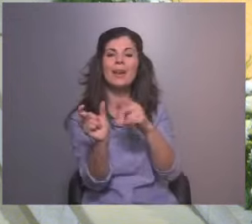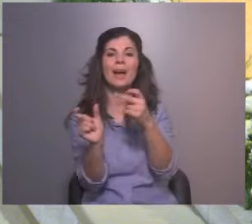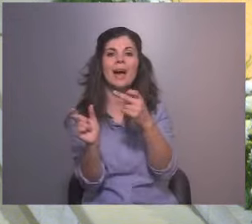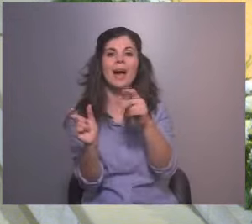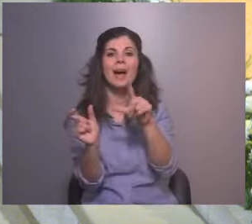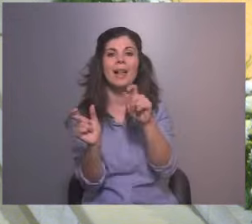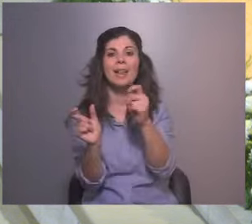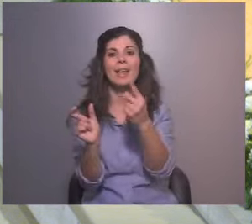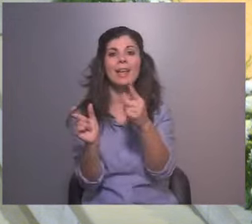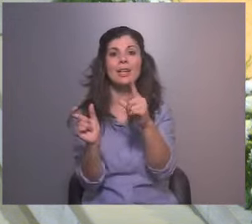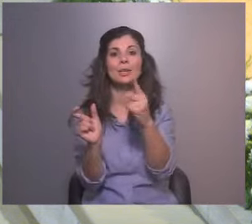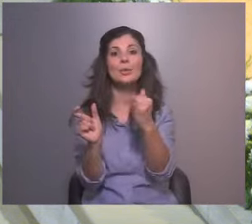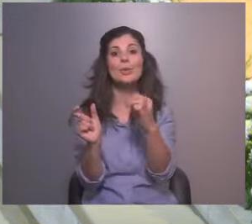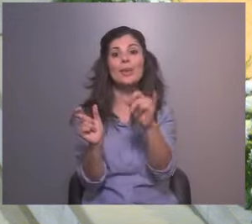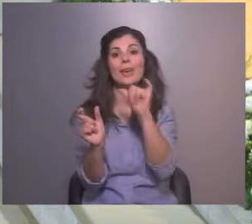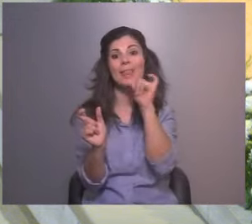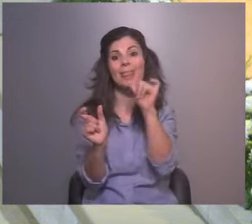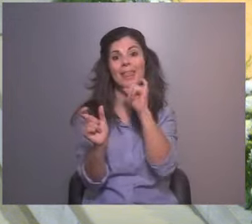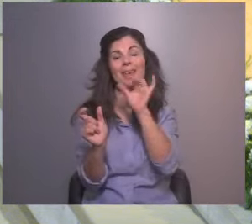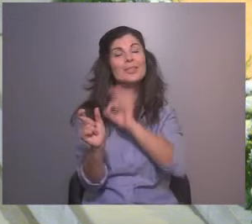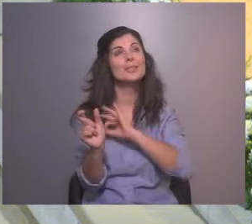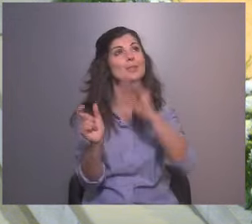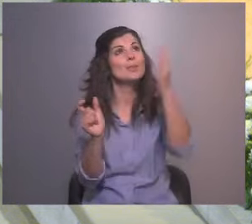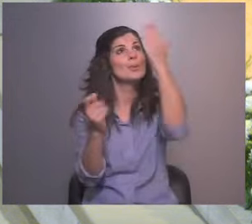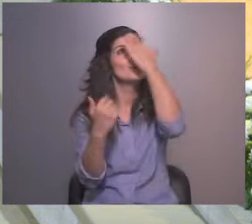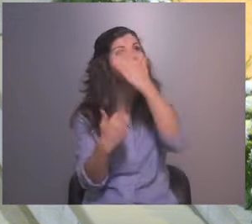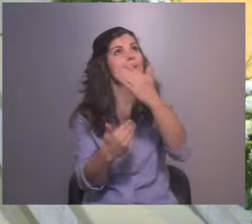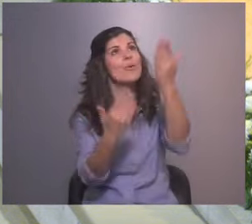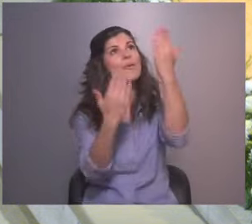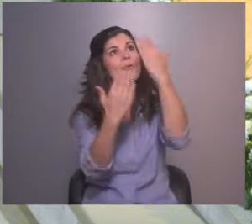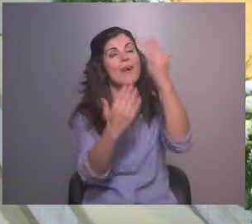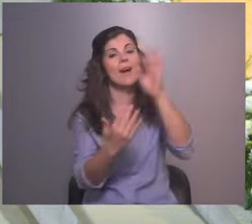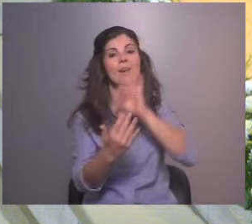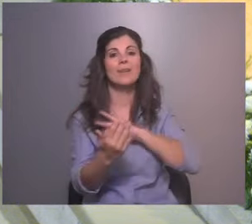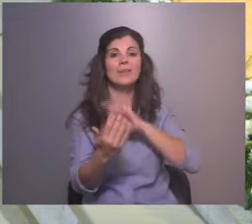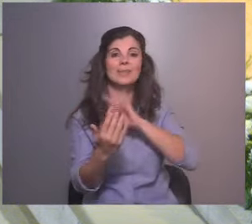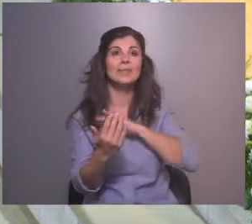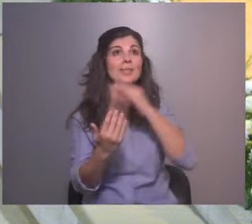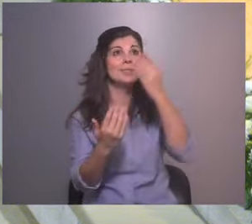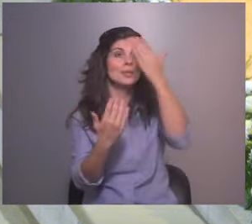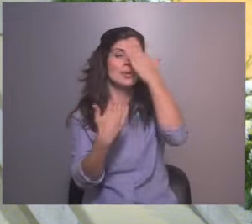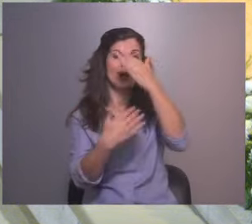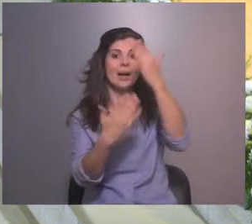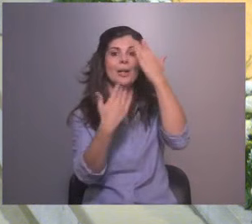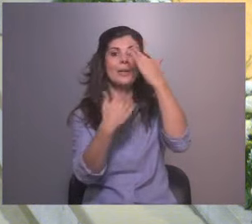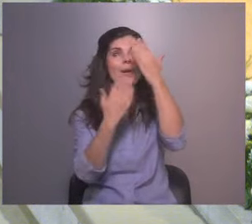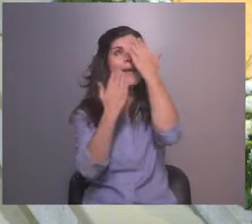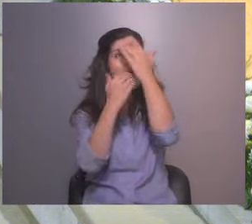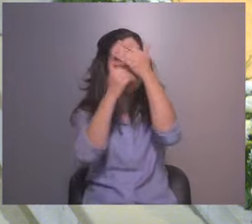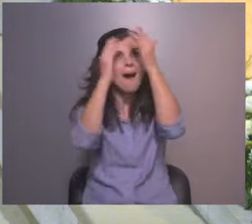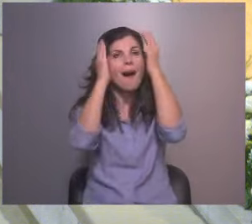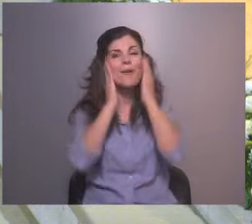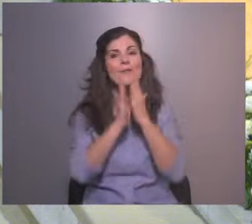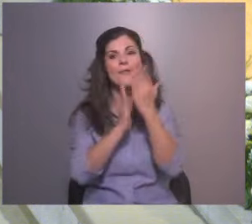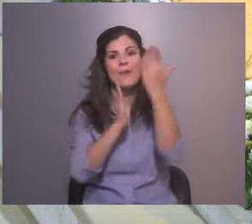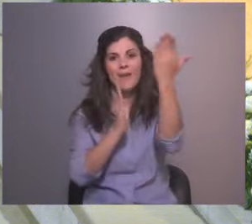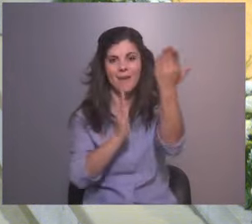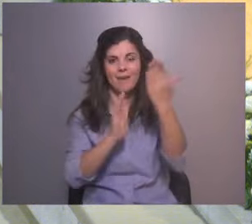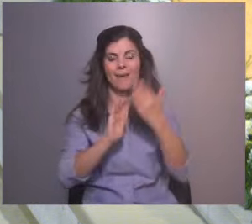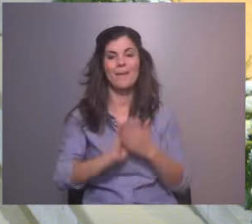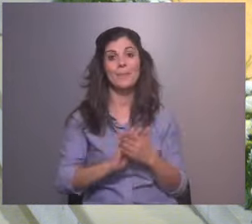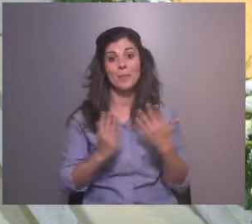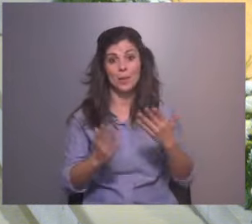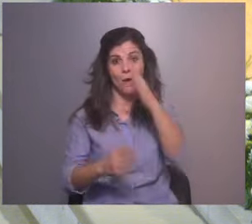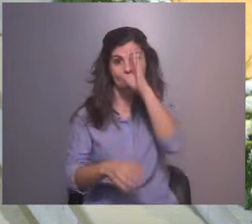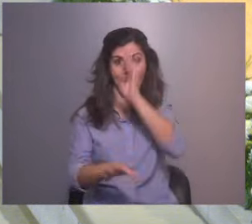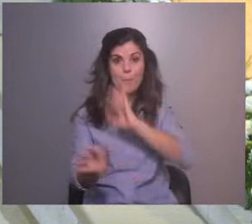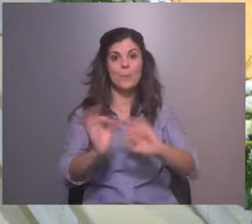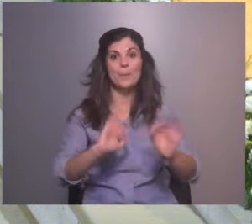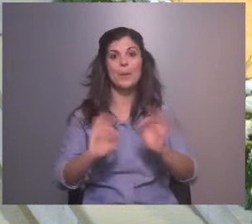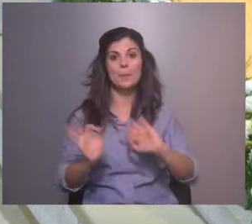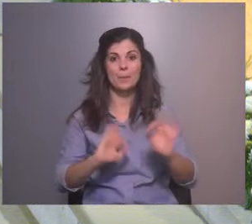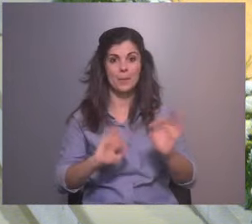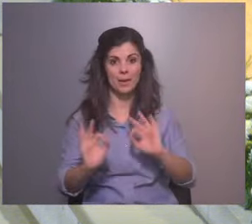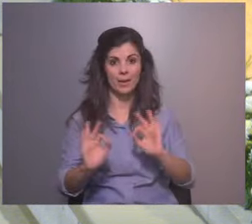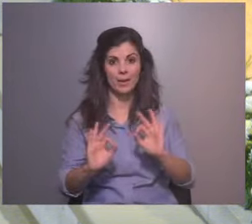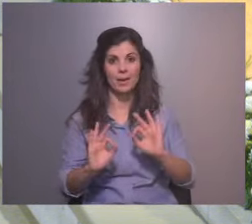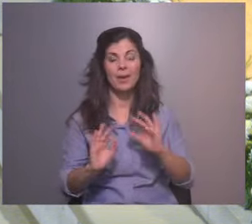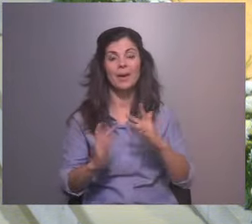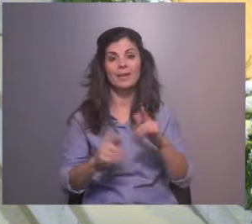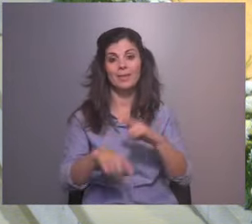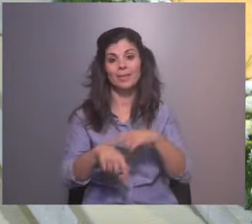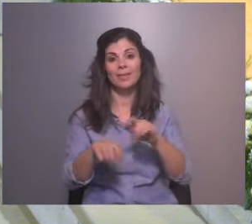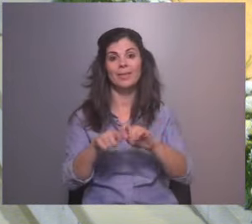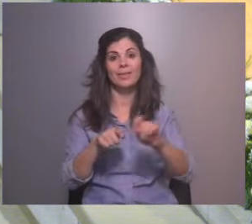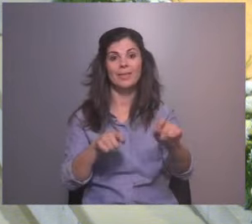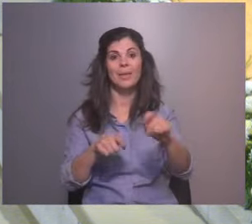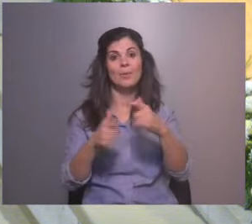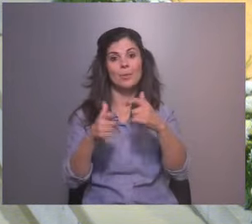que canta Aleluia. Antes de escutarmos o Santo Evangelho, na vigília de oração que vamos